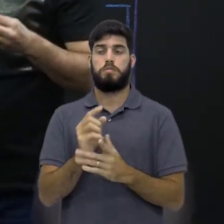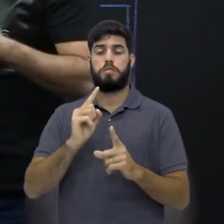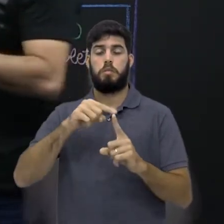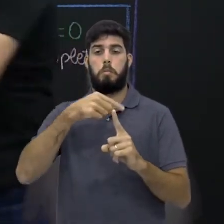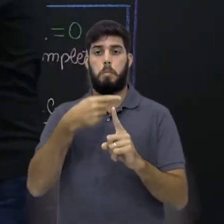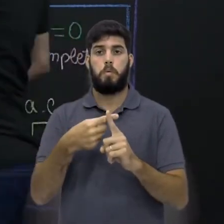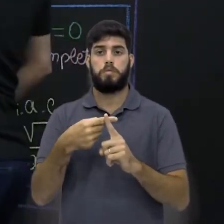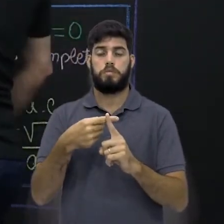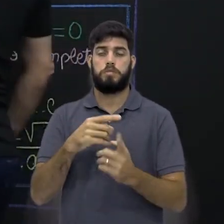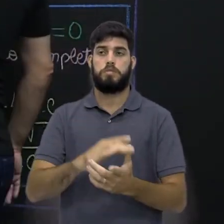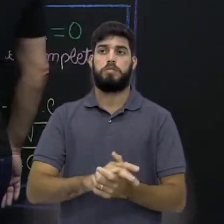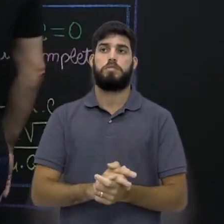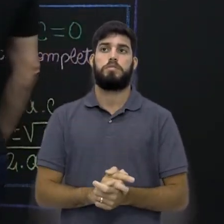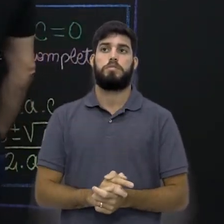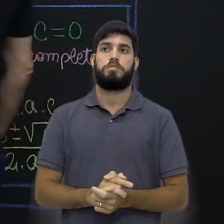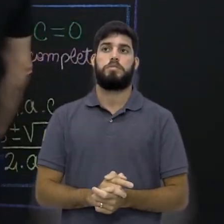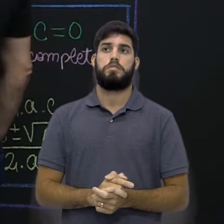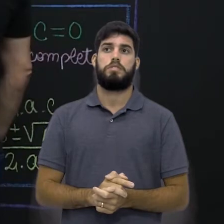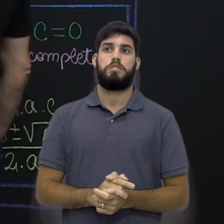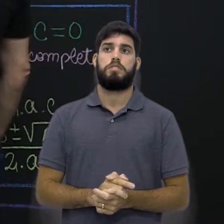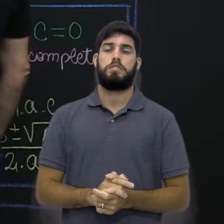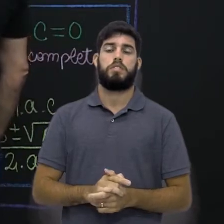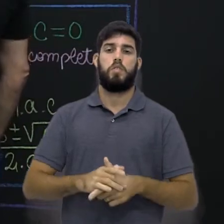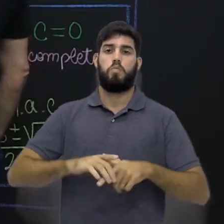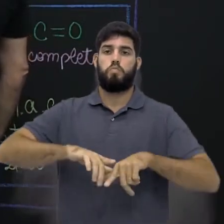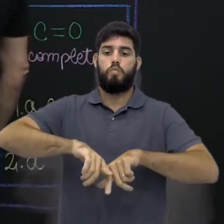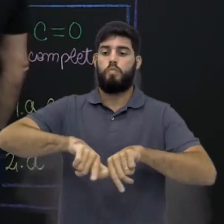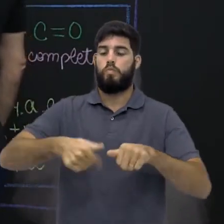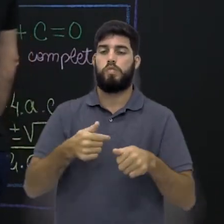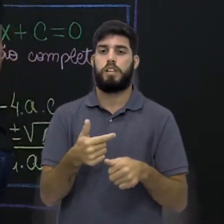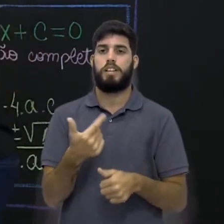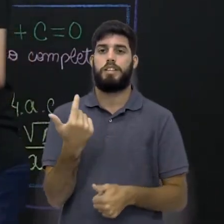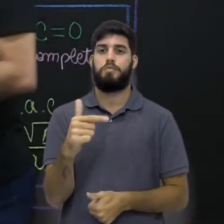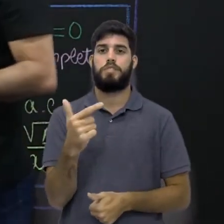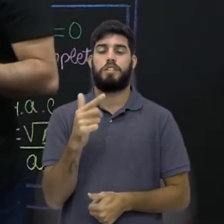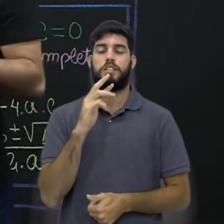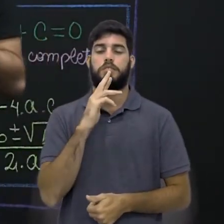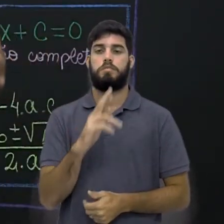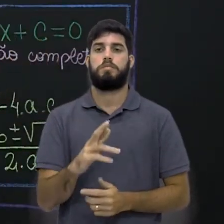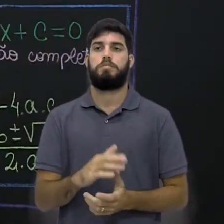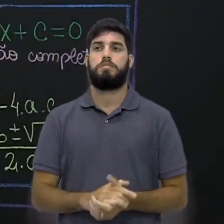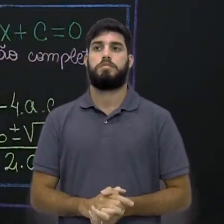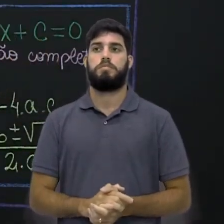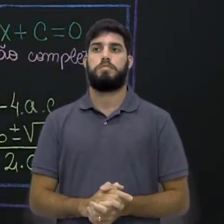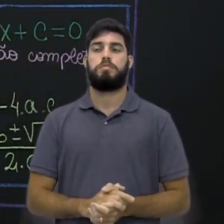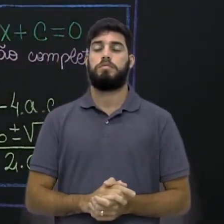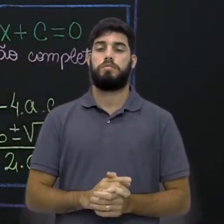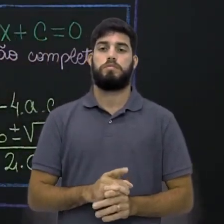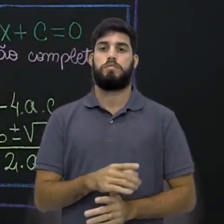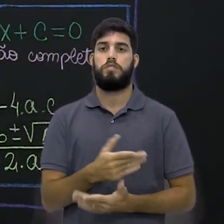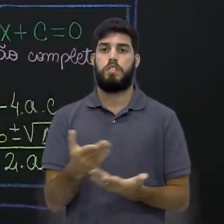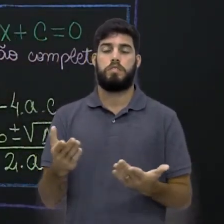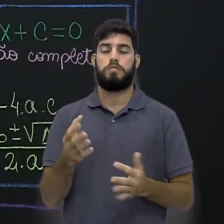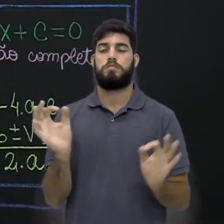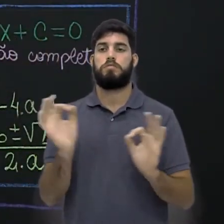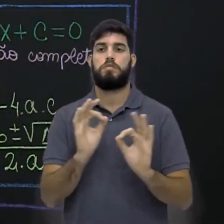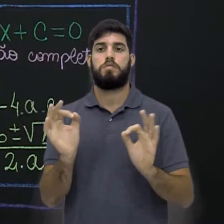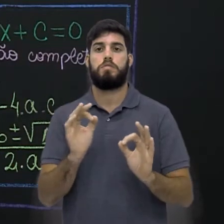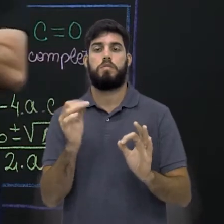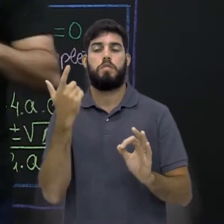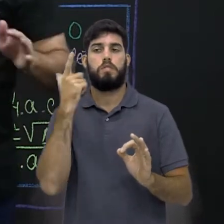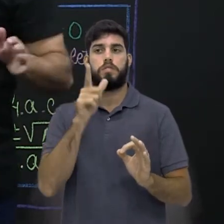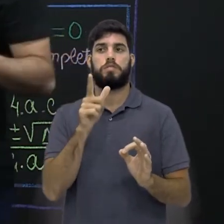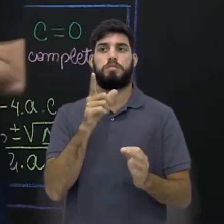é positivo, aqui não vai existir resposta. Ou seja, você não consegue encontrar